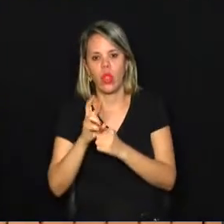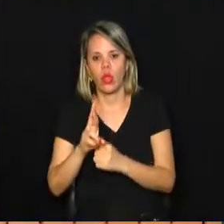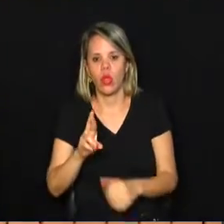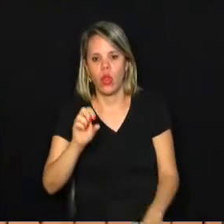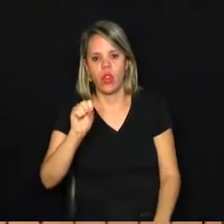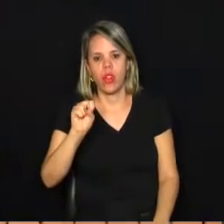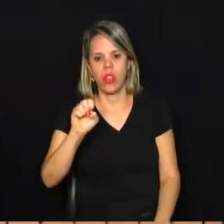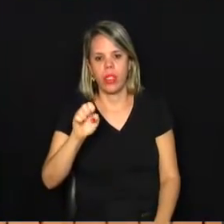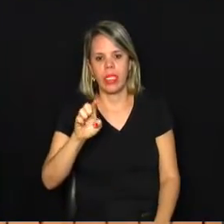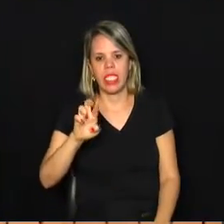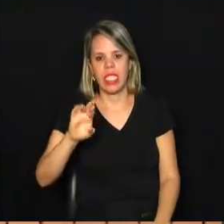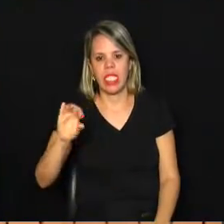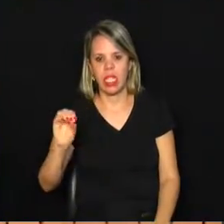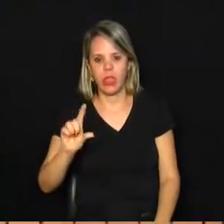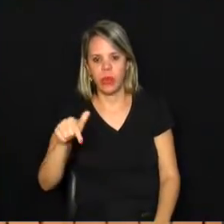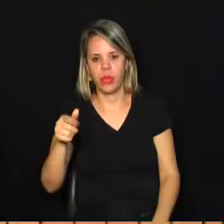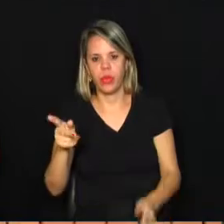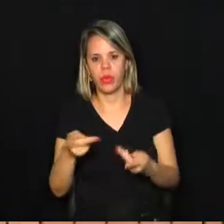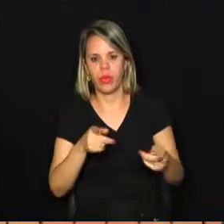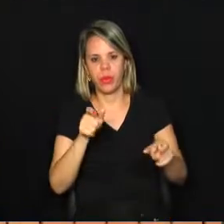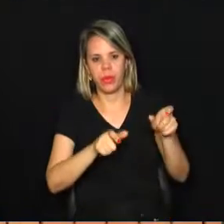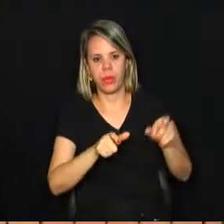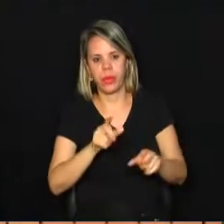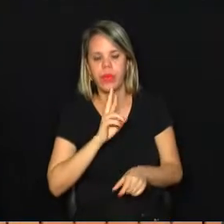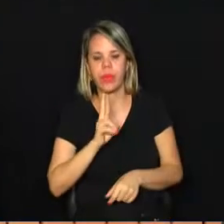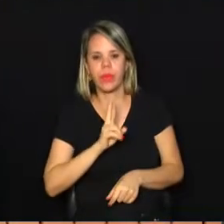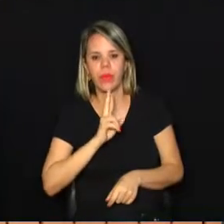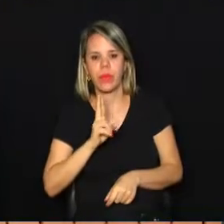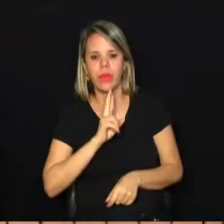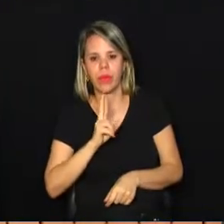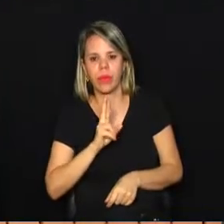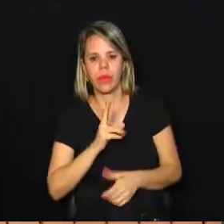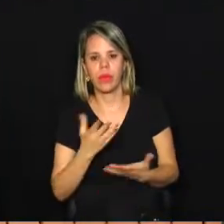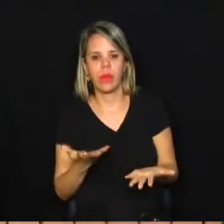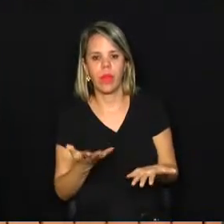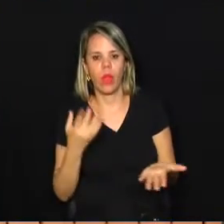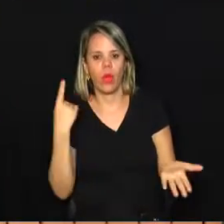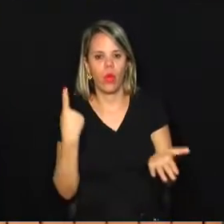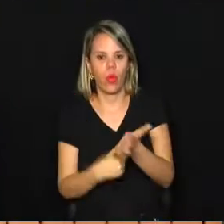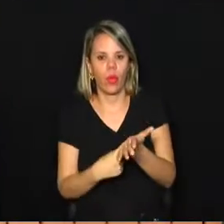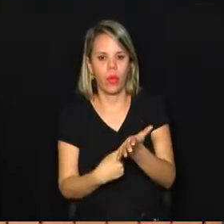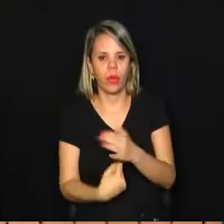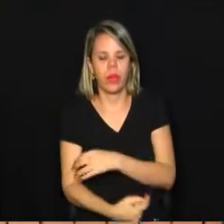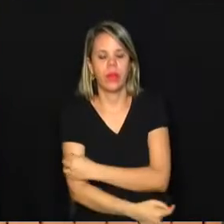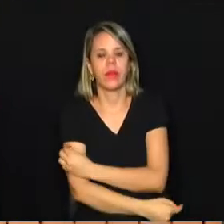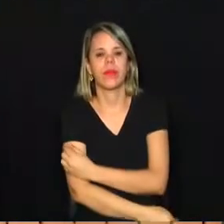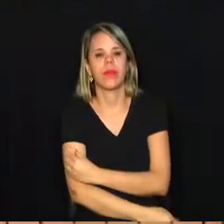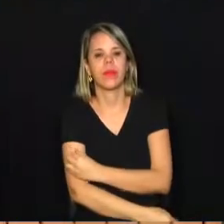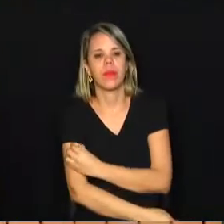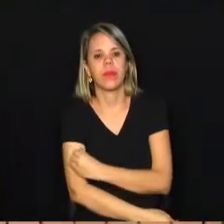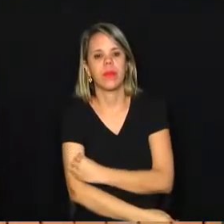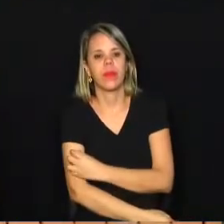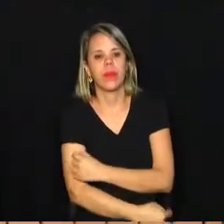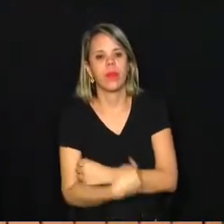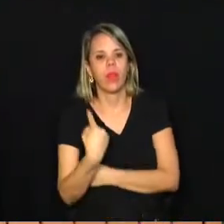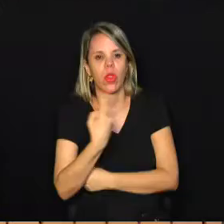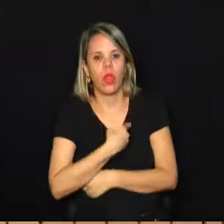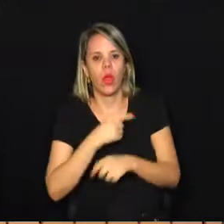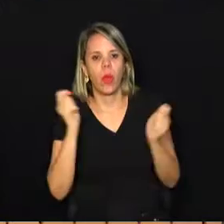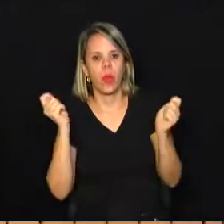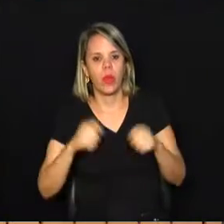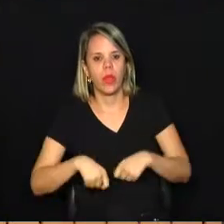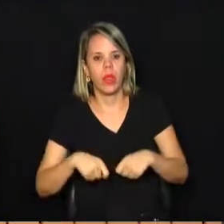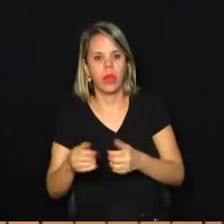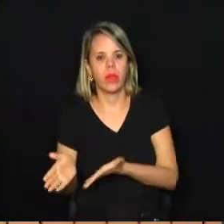demais convidados, para que sejam respondidas. Então, o que gostaria de combinar, doutor Sérgio, é se nós pudéssemos escolher todas